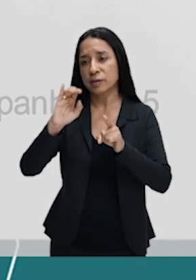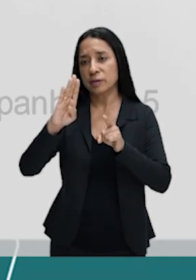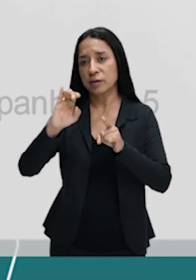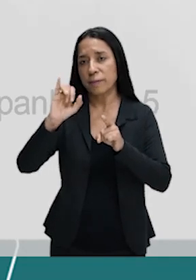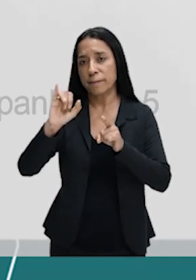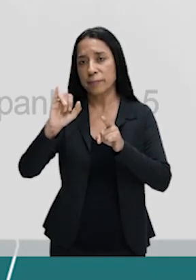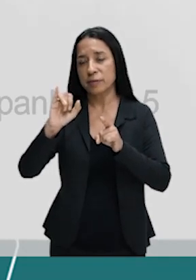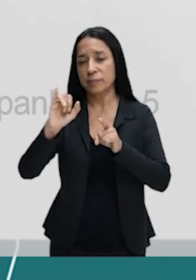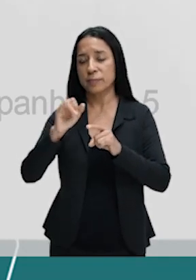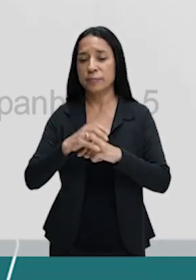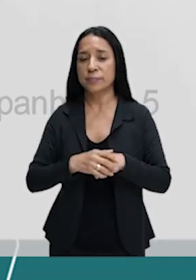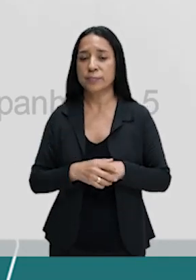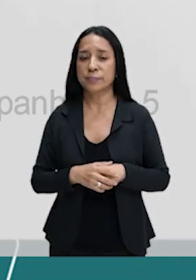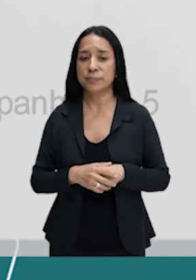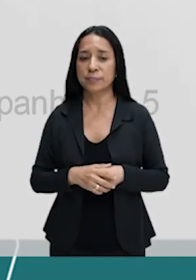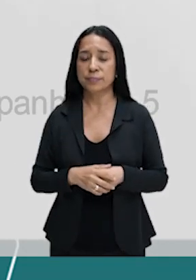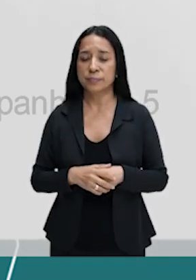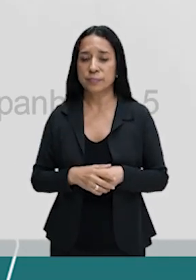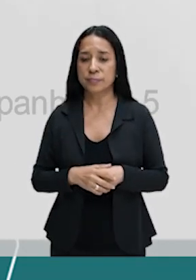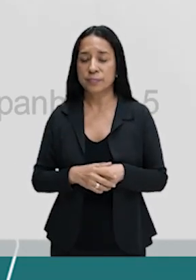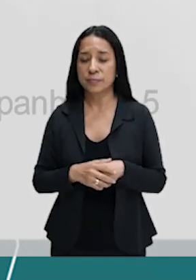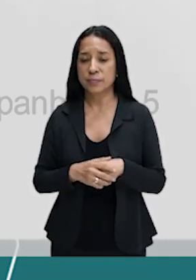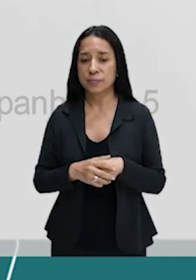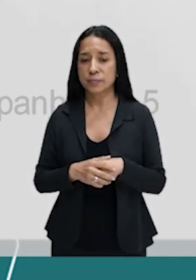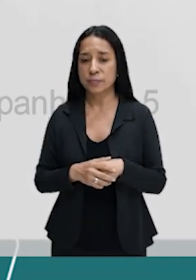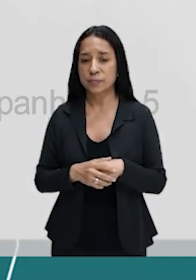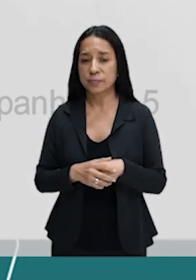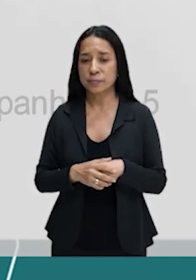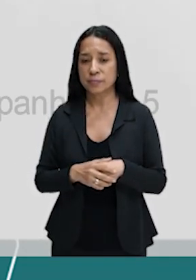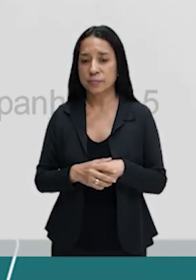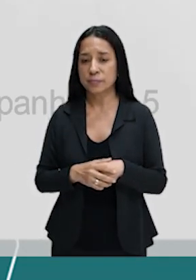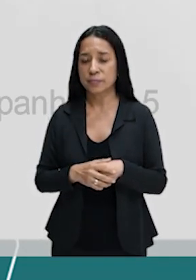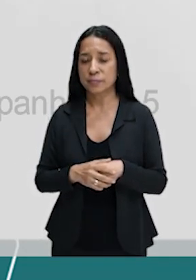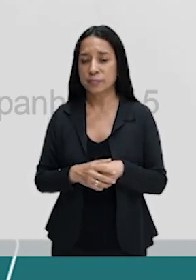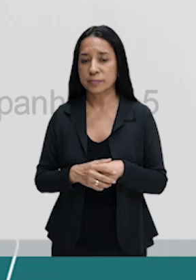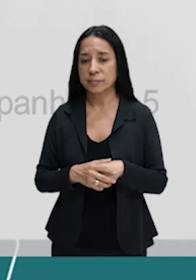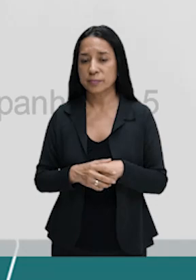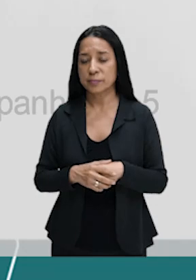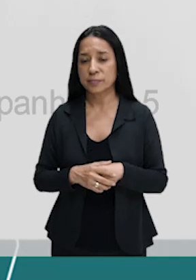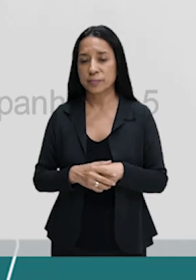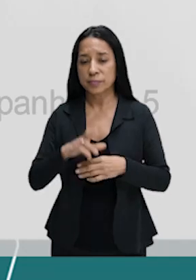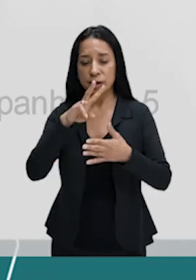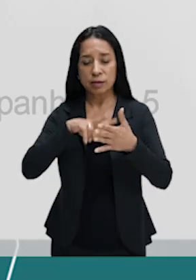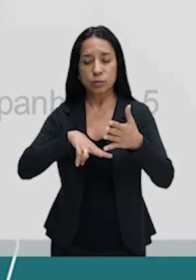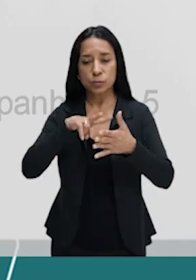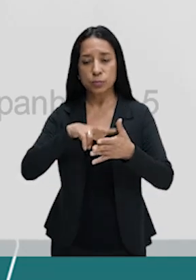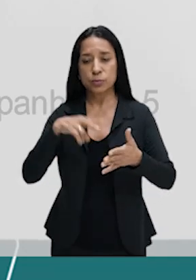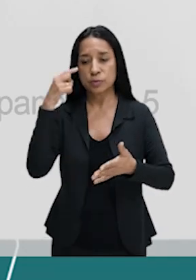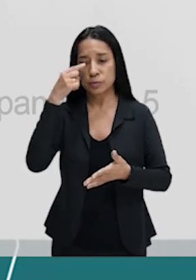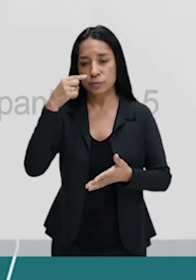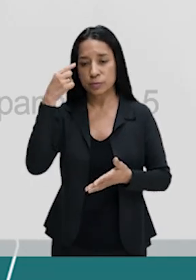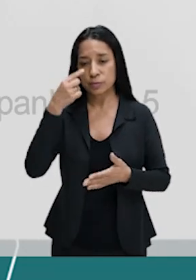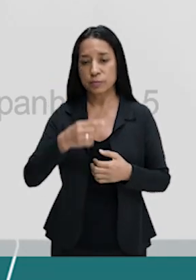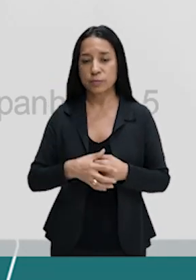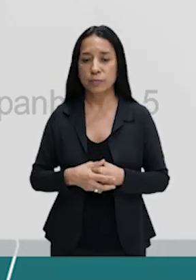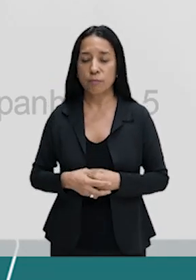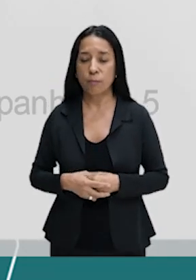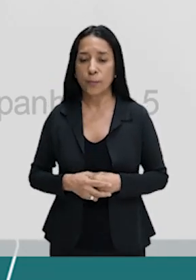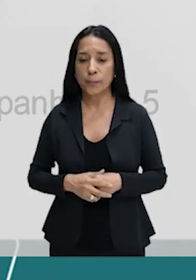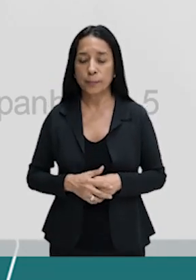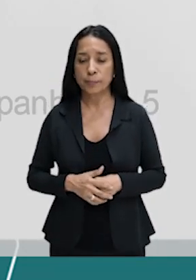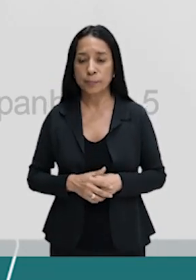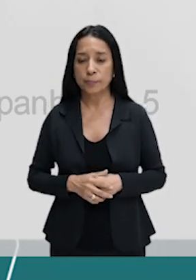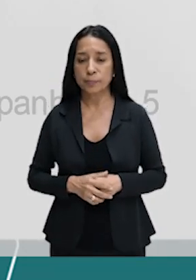vive. Nosotros vivimos. Vosotros vivís. Ellos viven. Então, vivimos